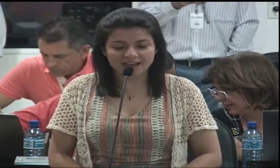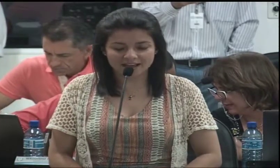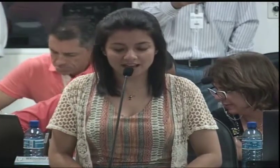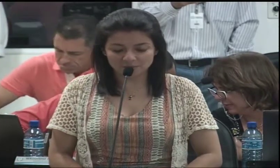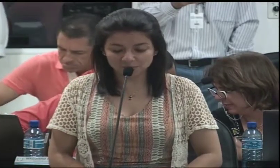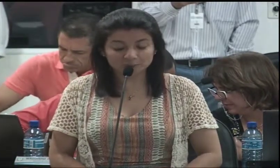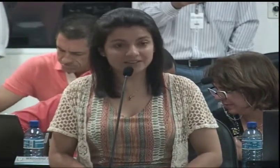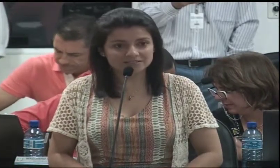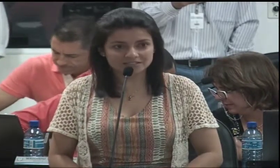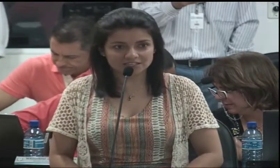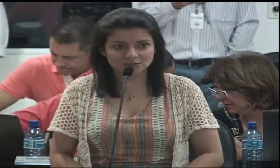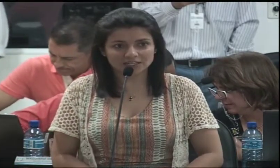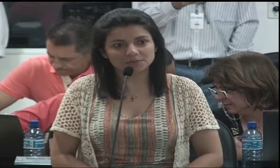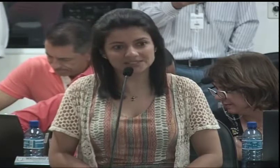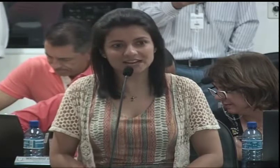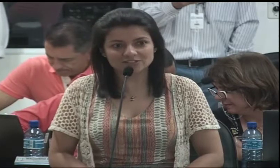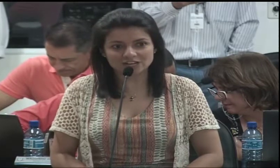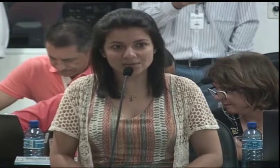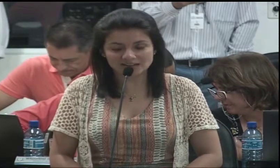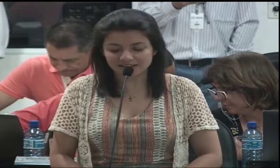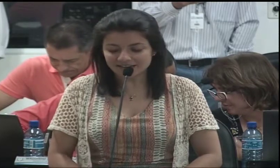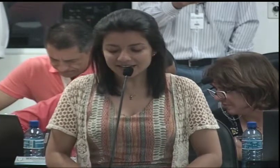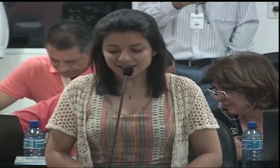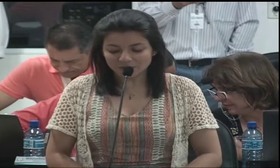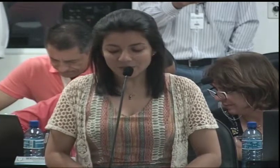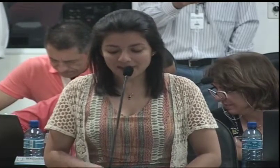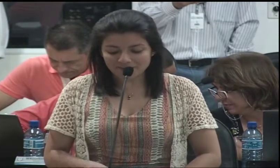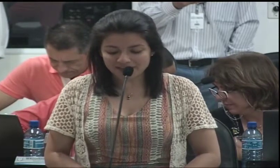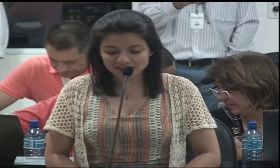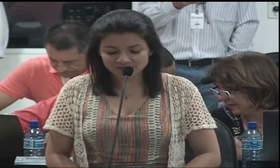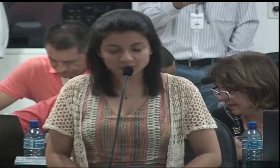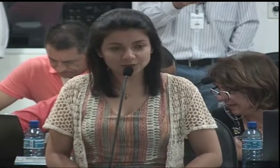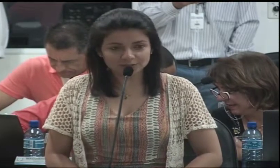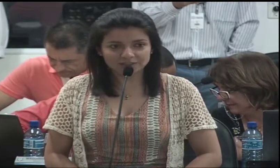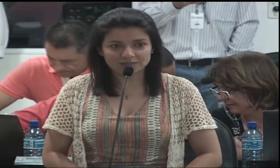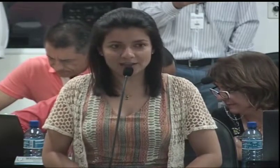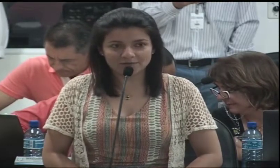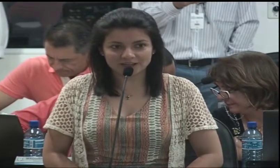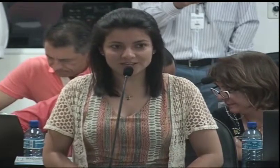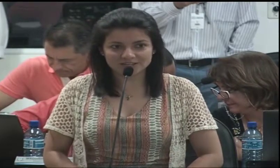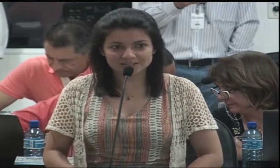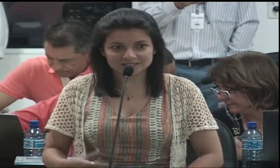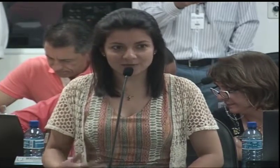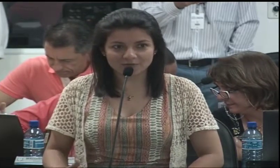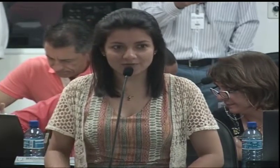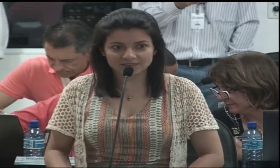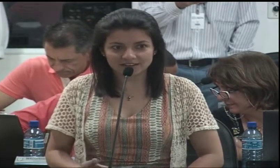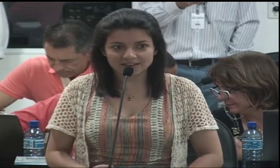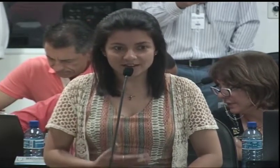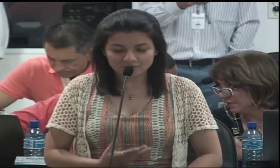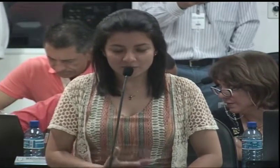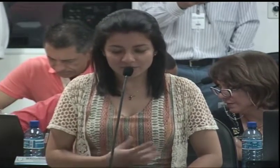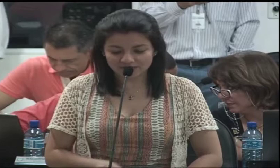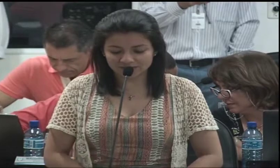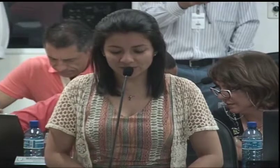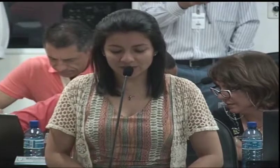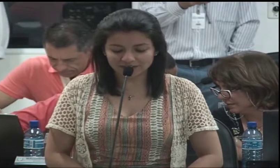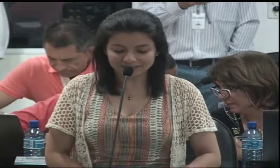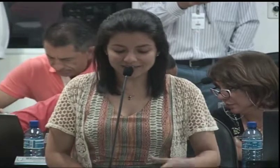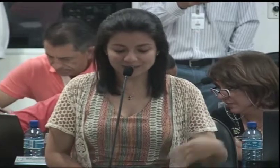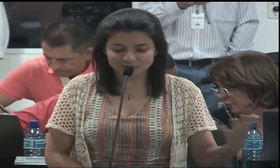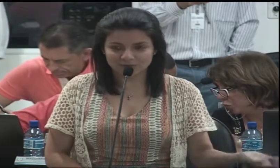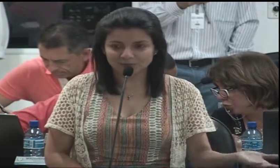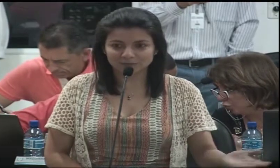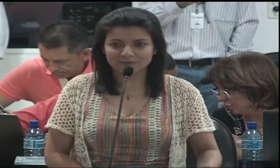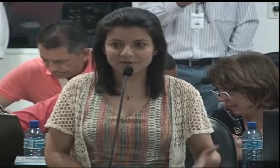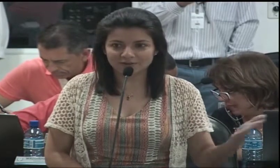trouxe muito prestígio aqui para a cidade de Limeira. Então, parabéns, vereador Toninho. Tenho a chance de conviver com o vereador